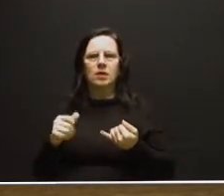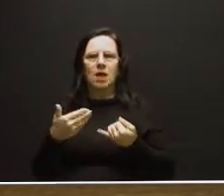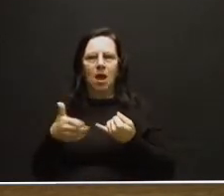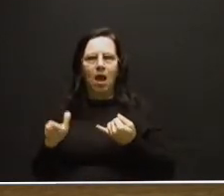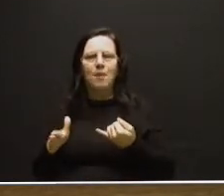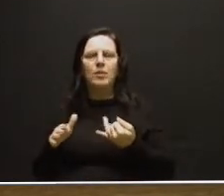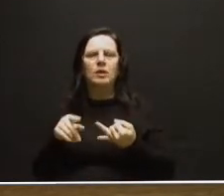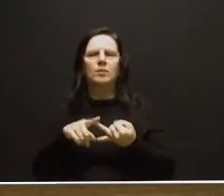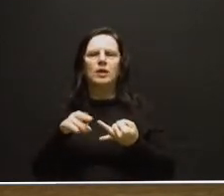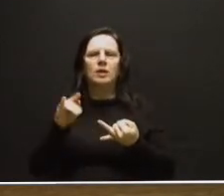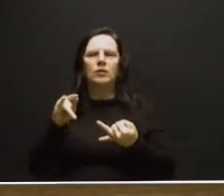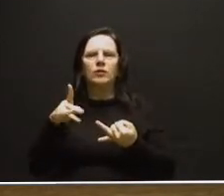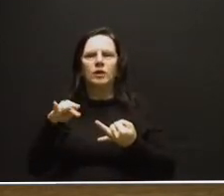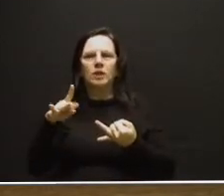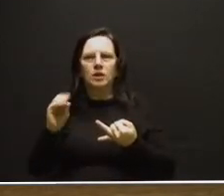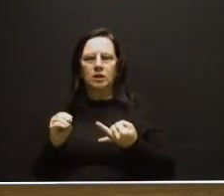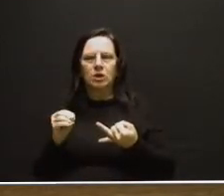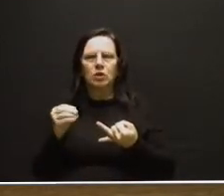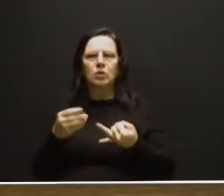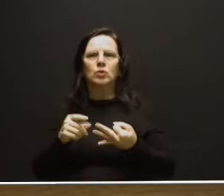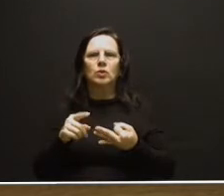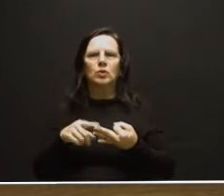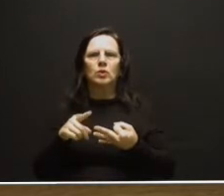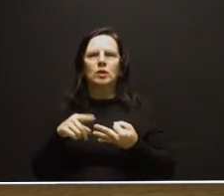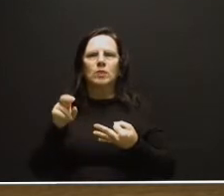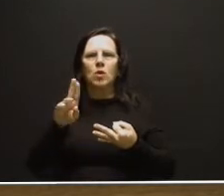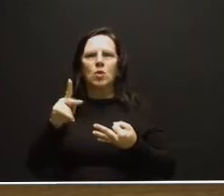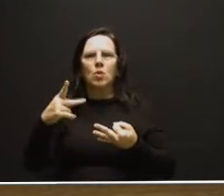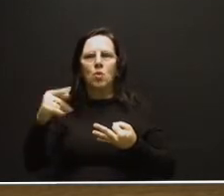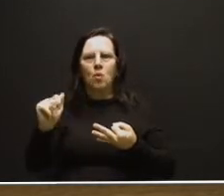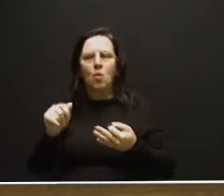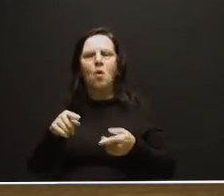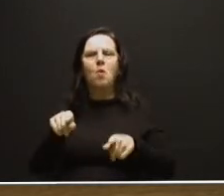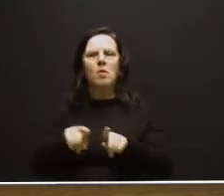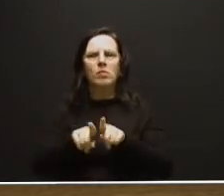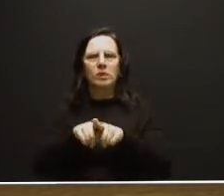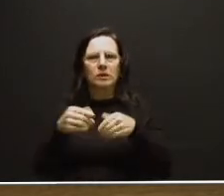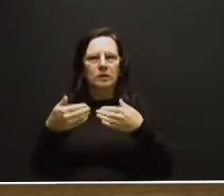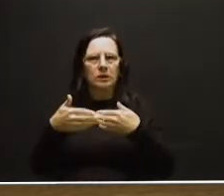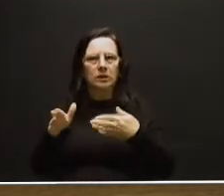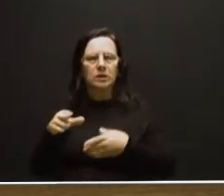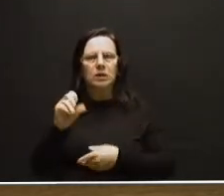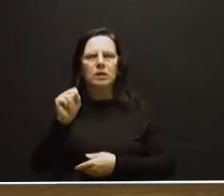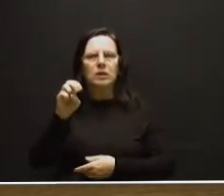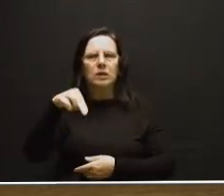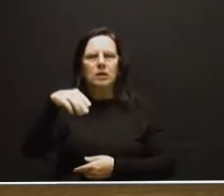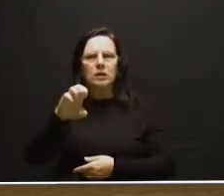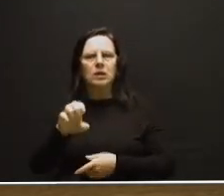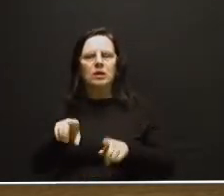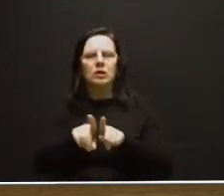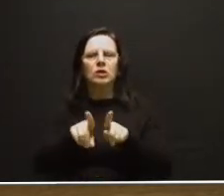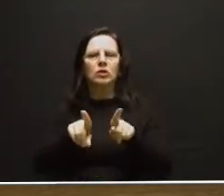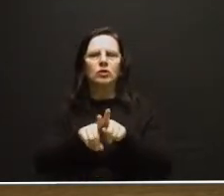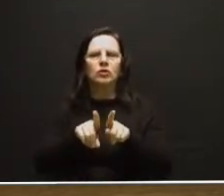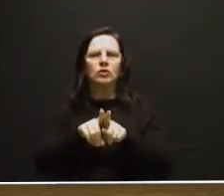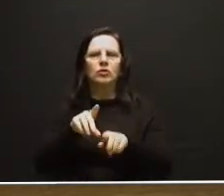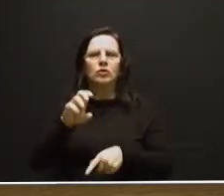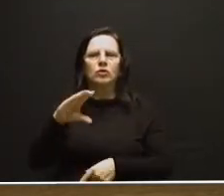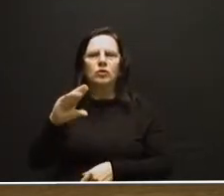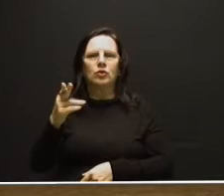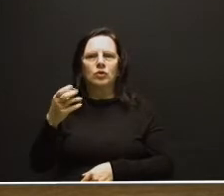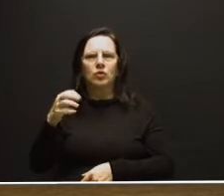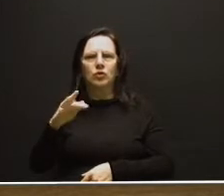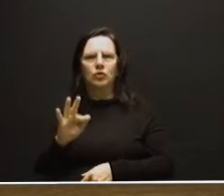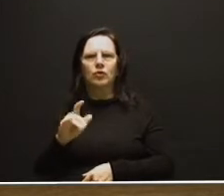fundação são francisco xavier temos a opa no jardim casqueiro a ceni nós temos a chef grill que presta serviço de